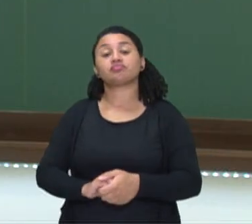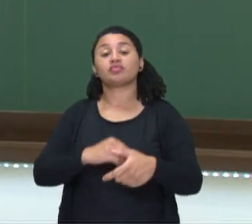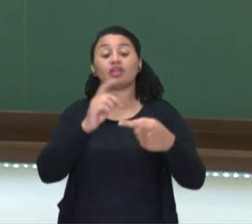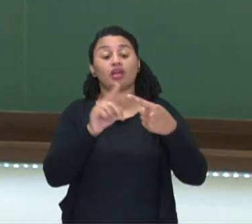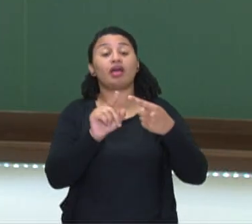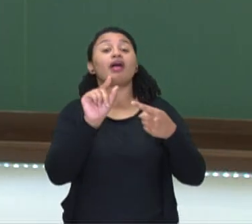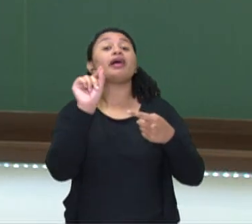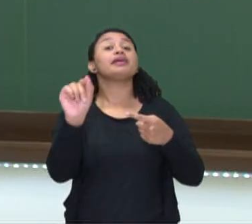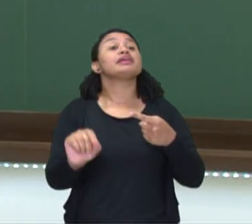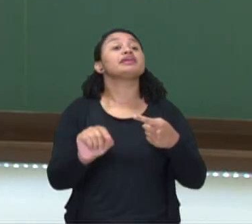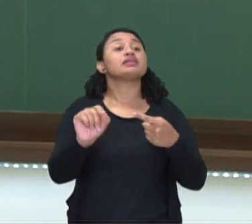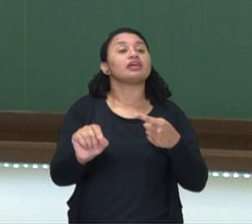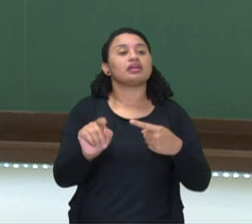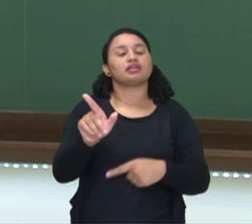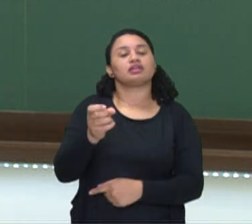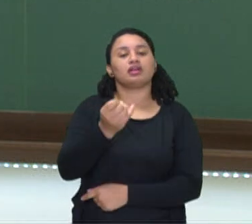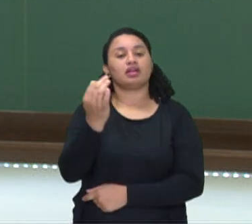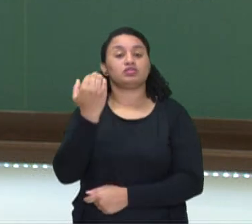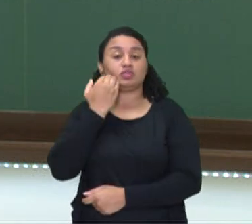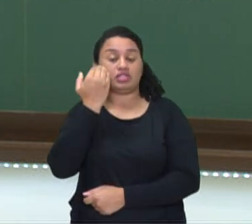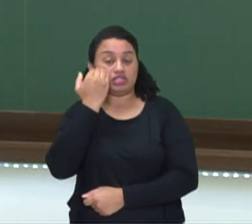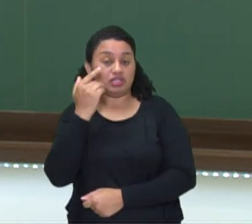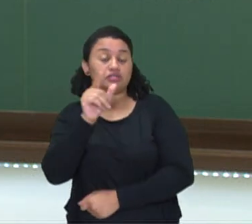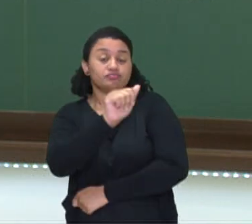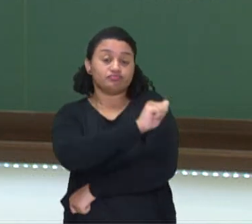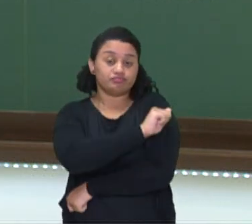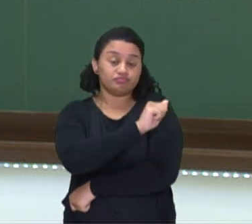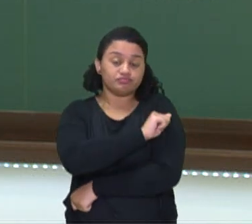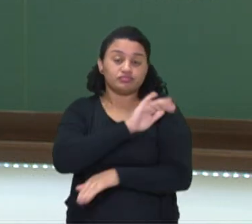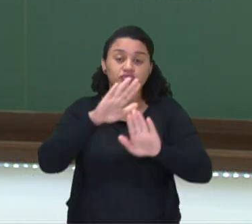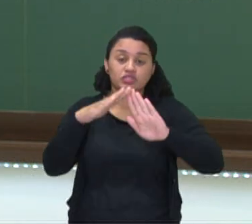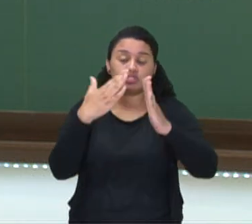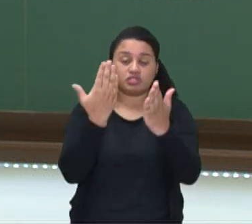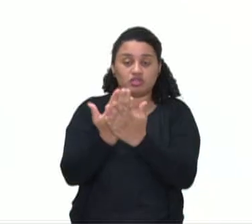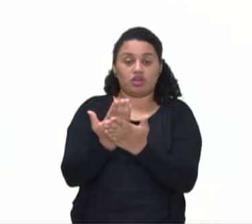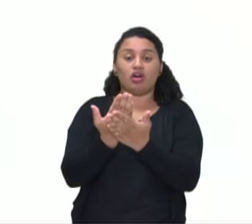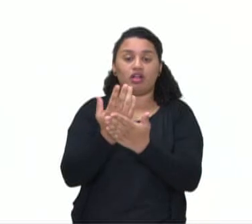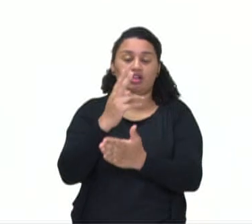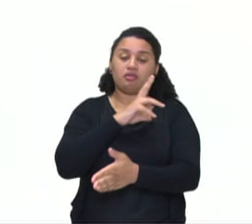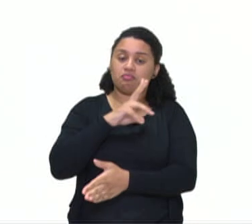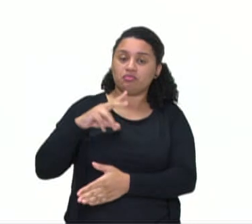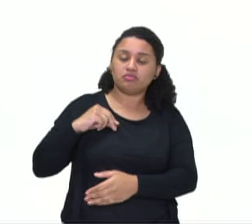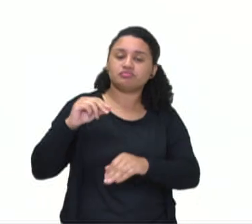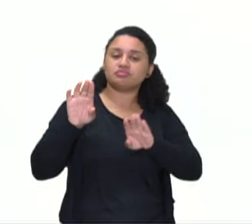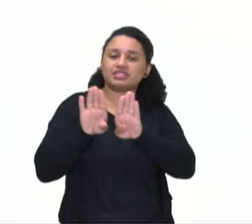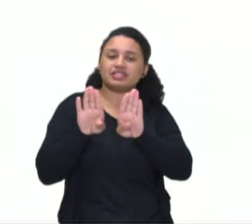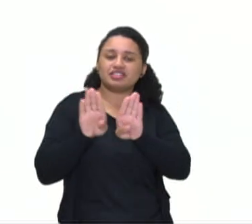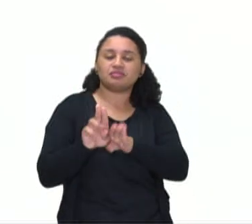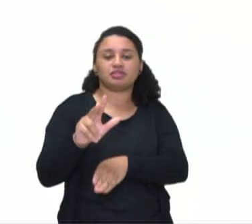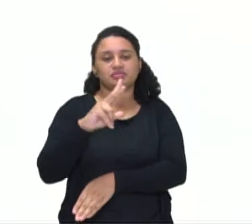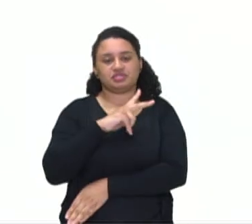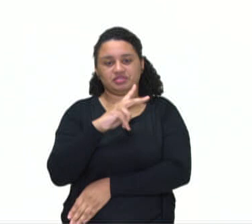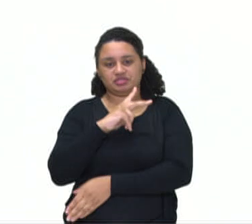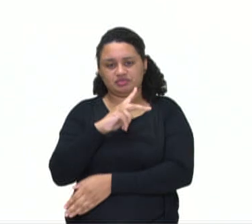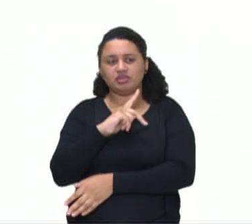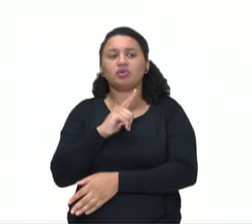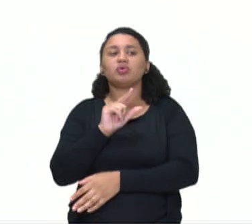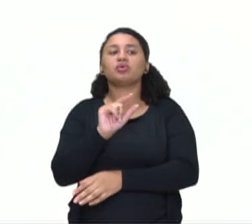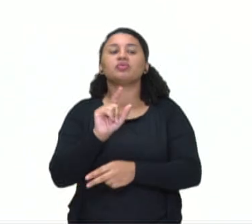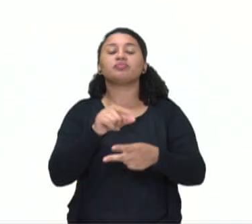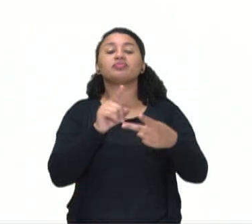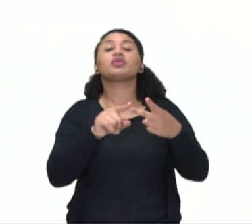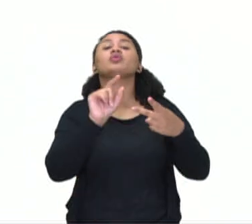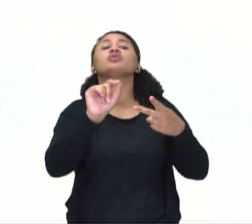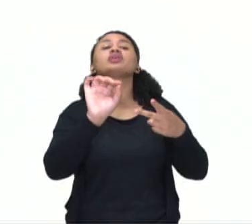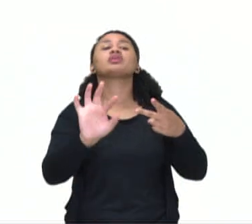Quem? Adolescentes, alunos de escolas públicas e particulares. O que acontece? Montam rotina própria de